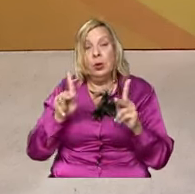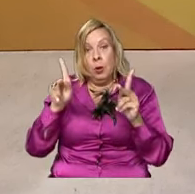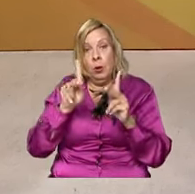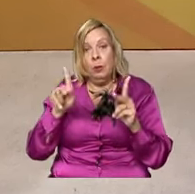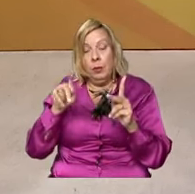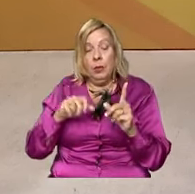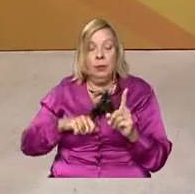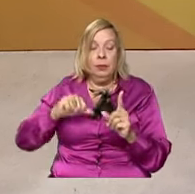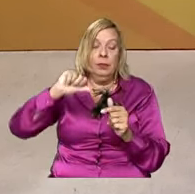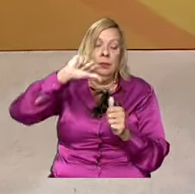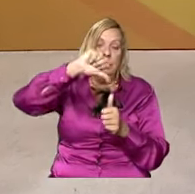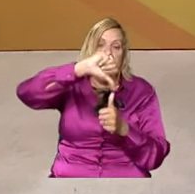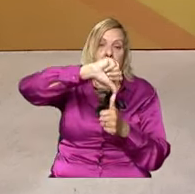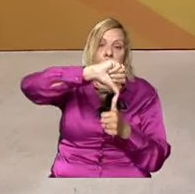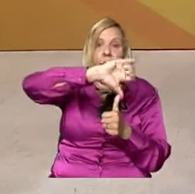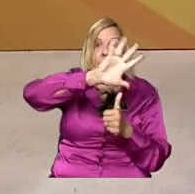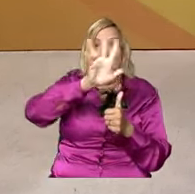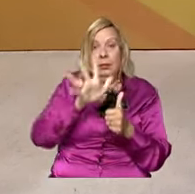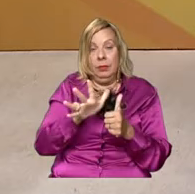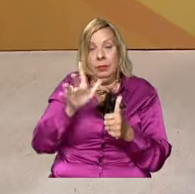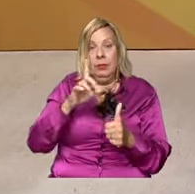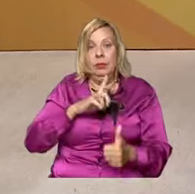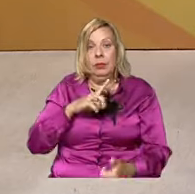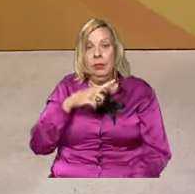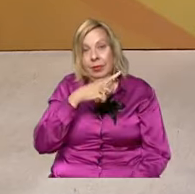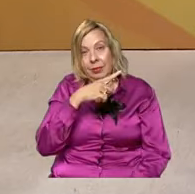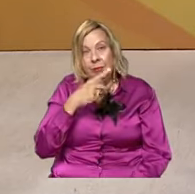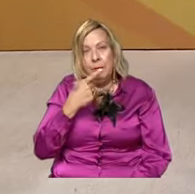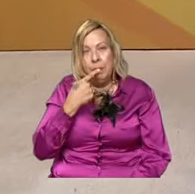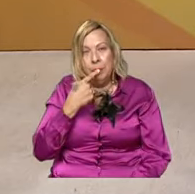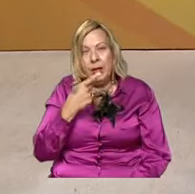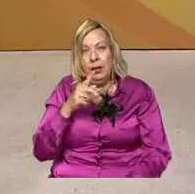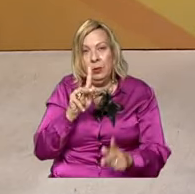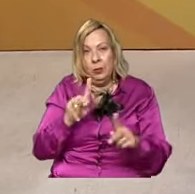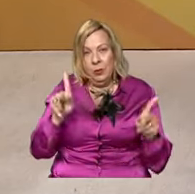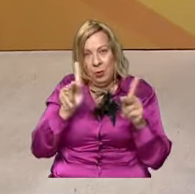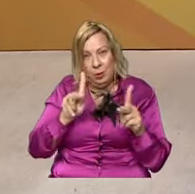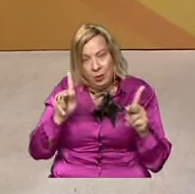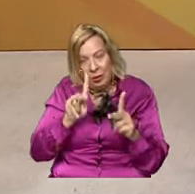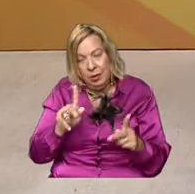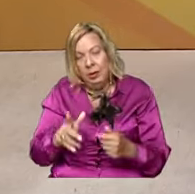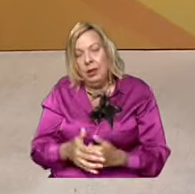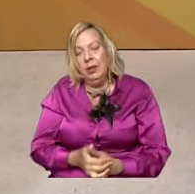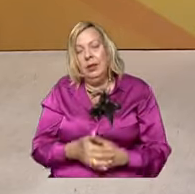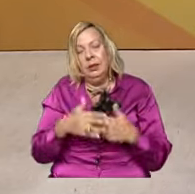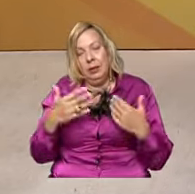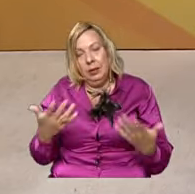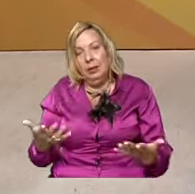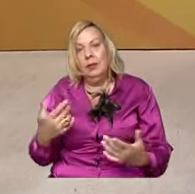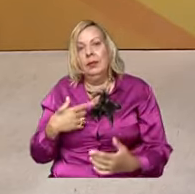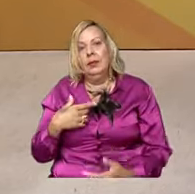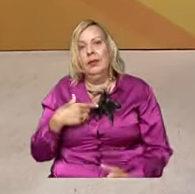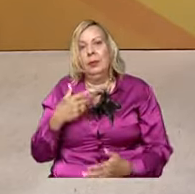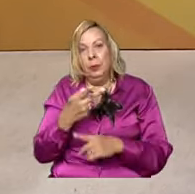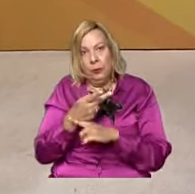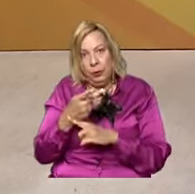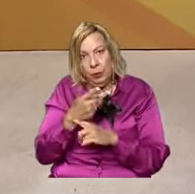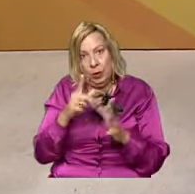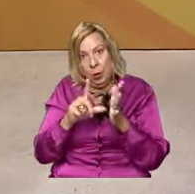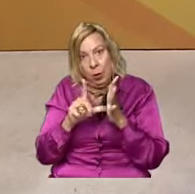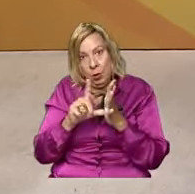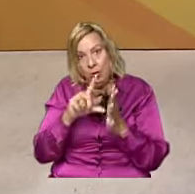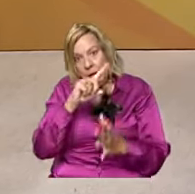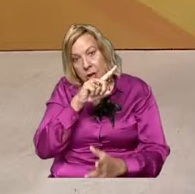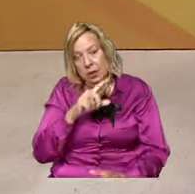Shopping. Aproveita, segue aí. Um beijo para todas que fazem a Oficial Linda Fashion. Quero agradecer o carinho, tá?